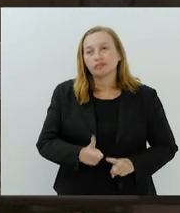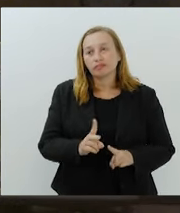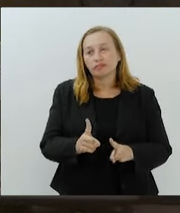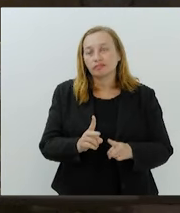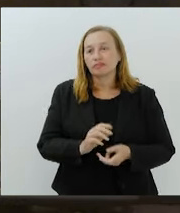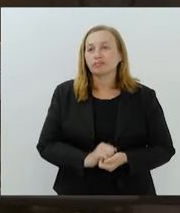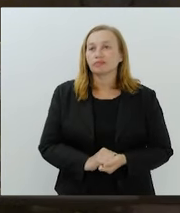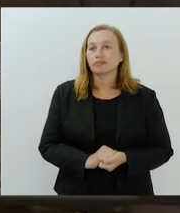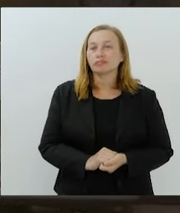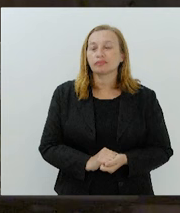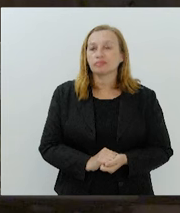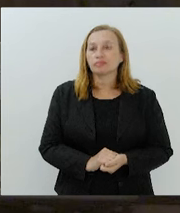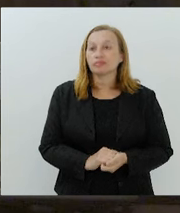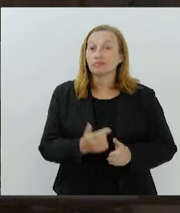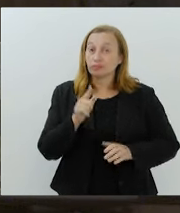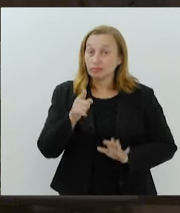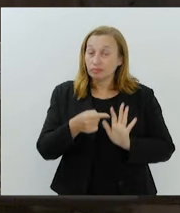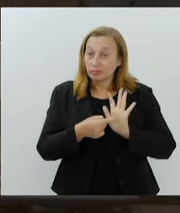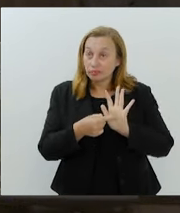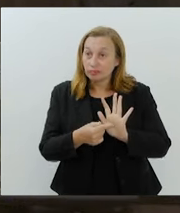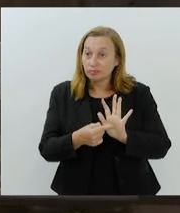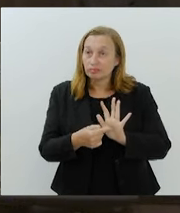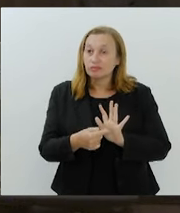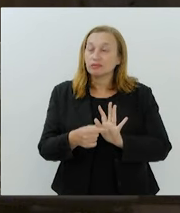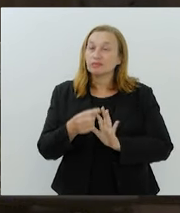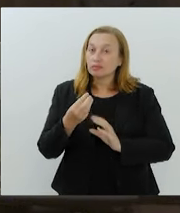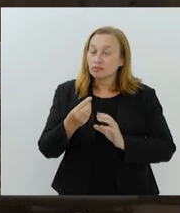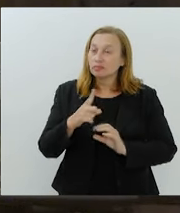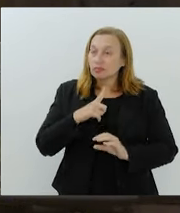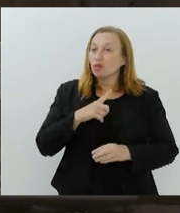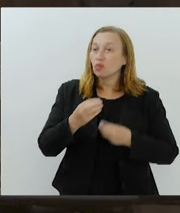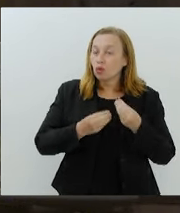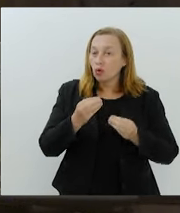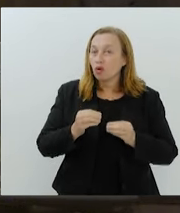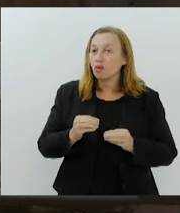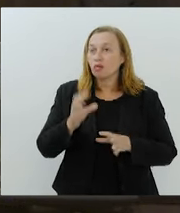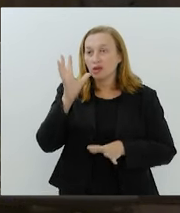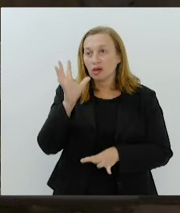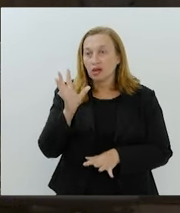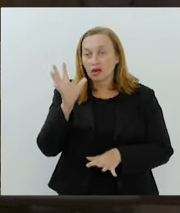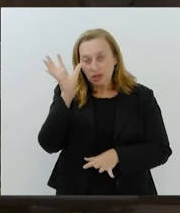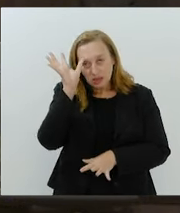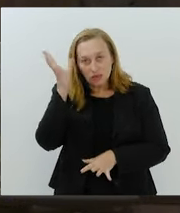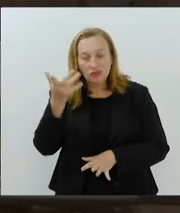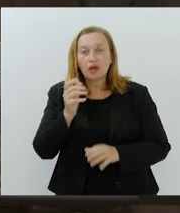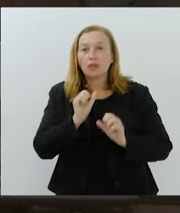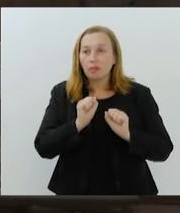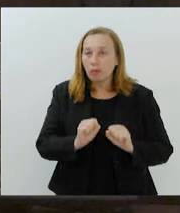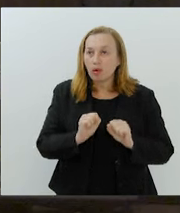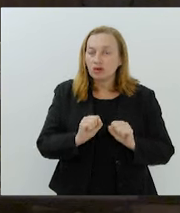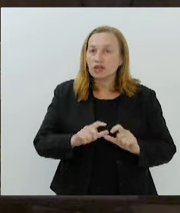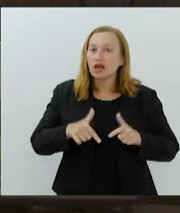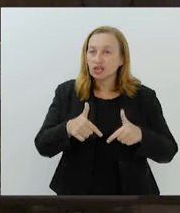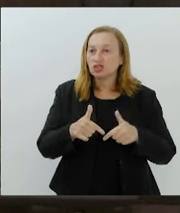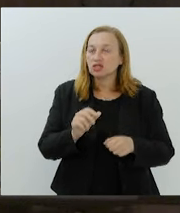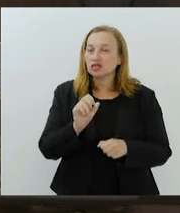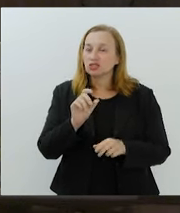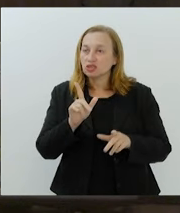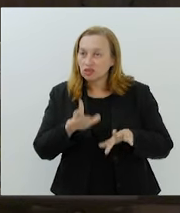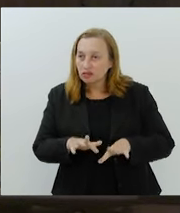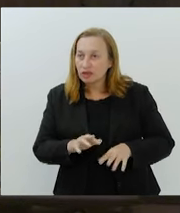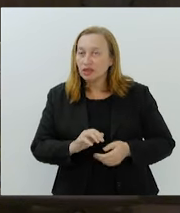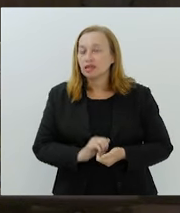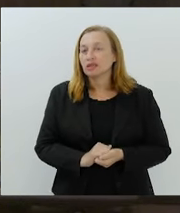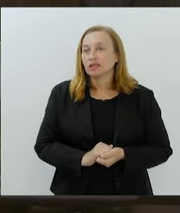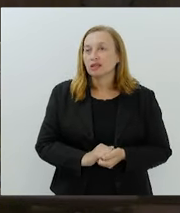que você está mostrando, olha, tem solução, pode ser diferente, a gente pode viver de uma forma diferente, de forma